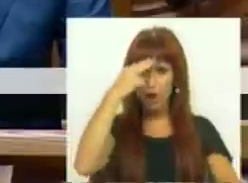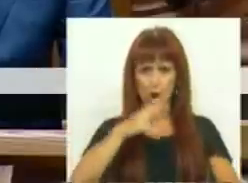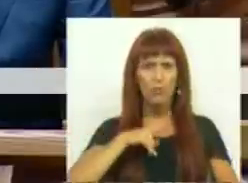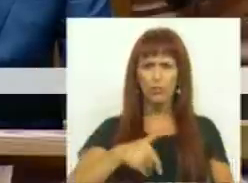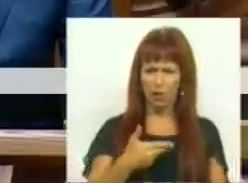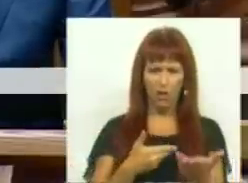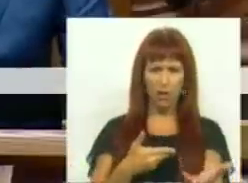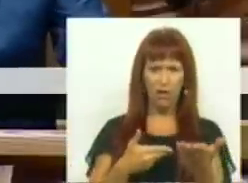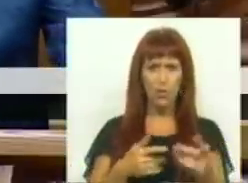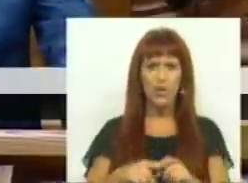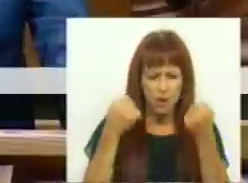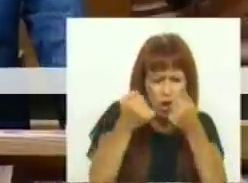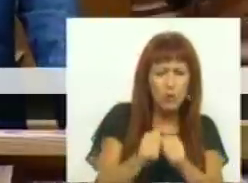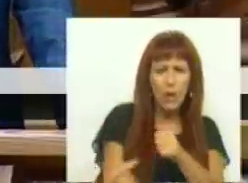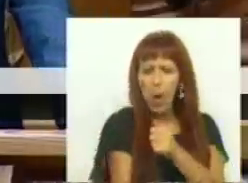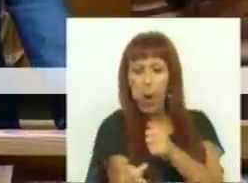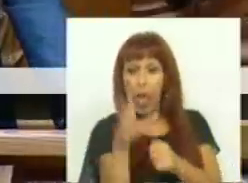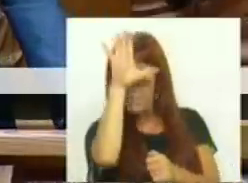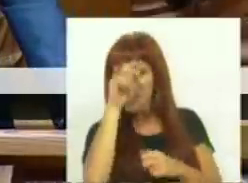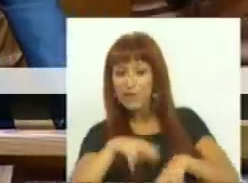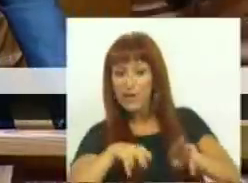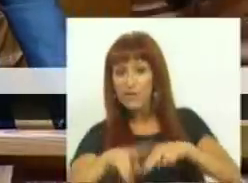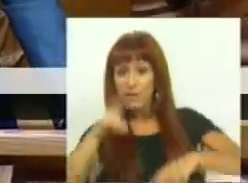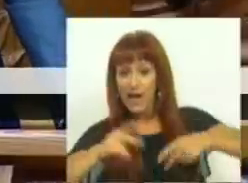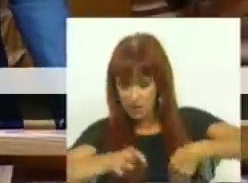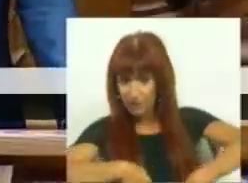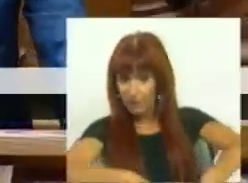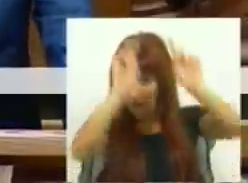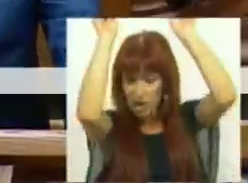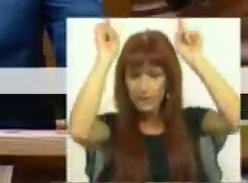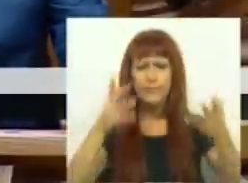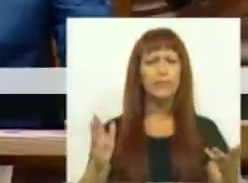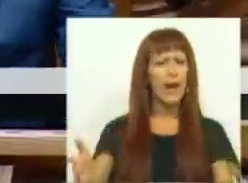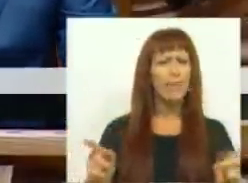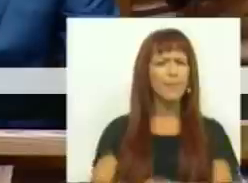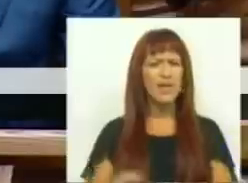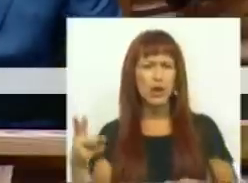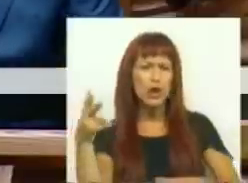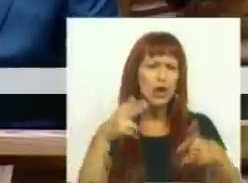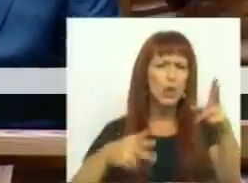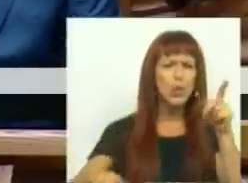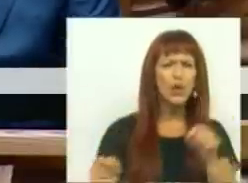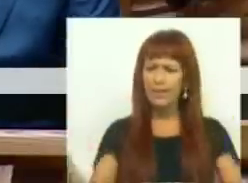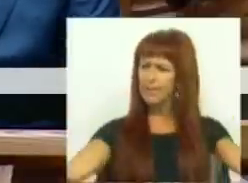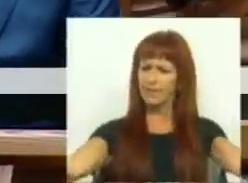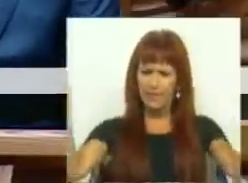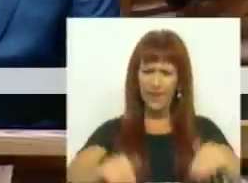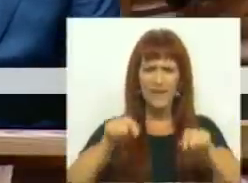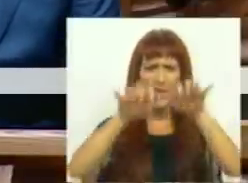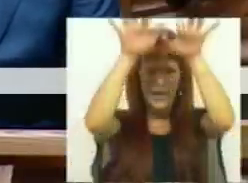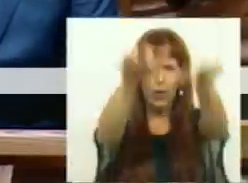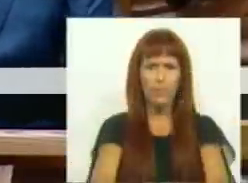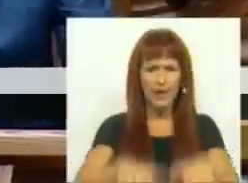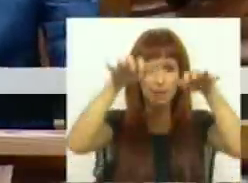de Portugal, escondeu-se atrás do Ministro das Finanças. E foi preciso uma censura trazê-lo a este